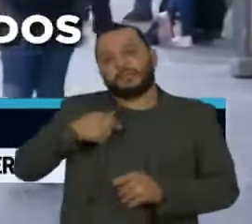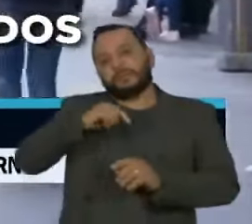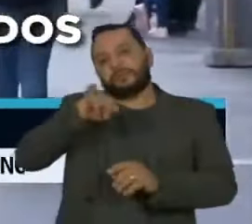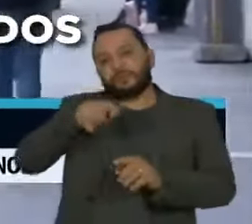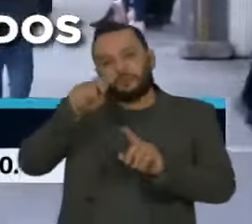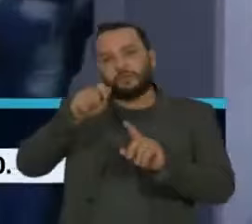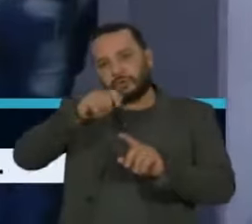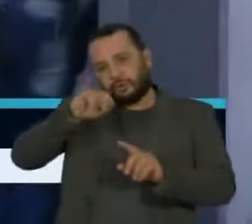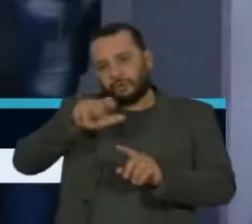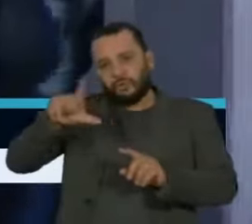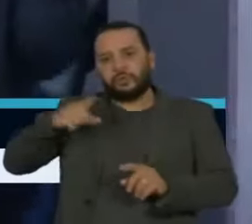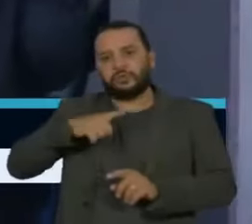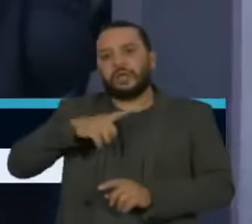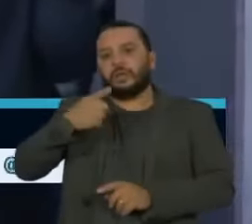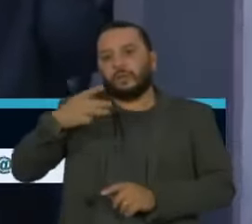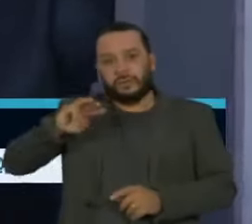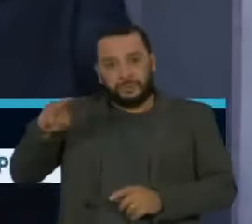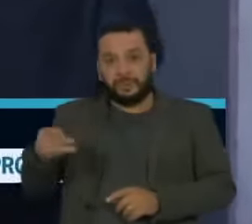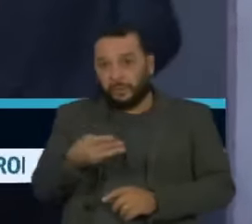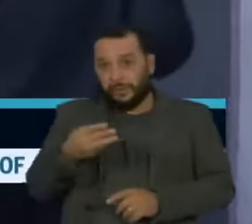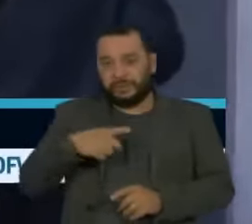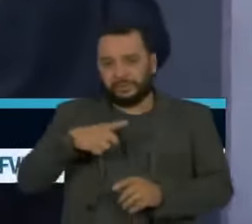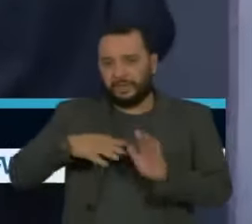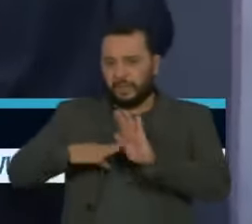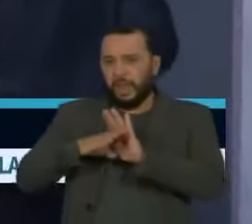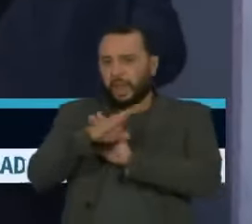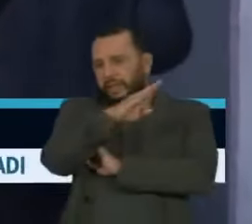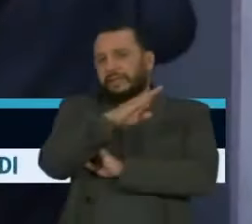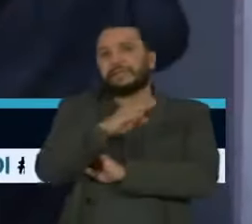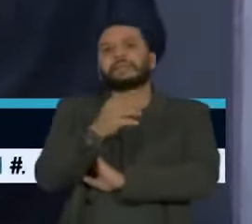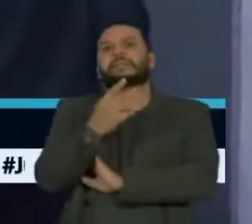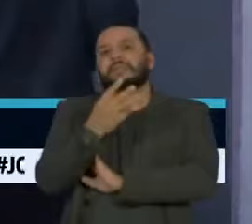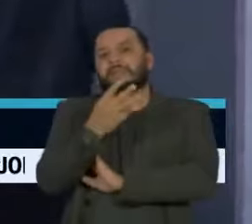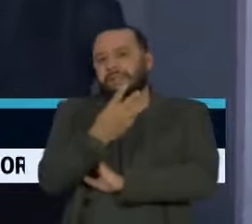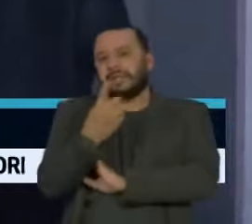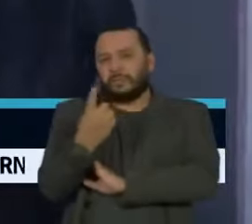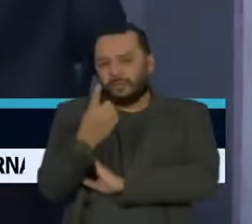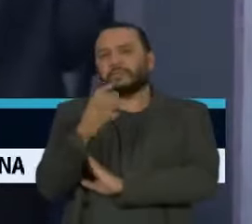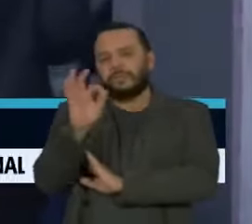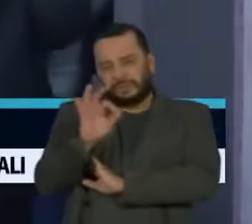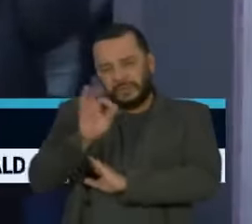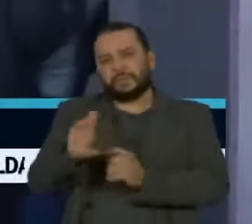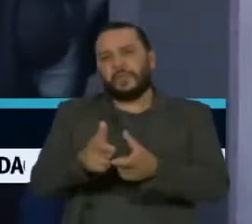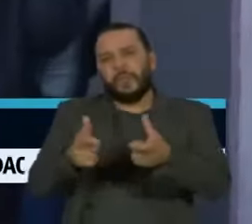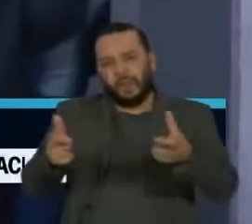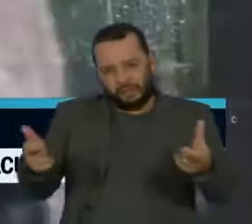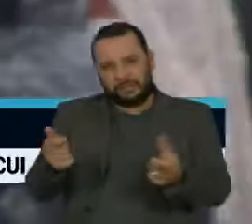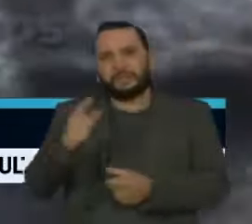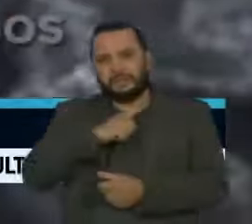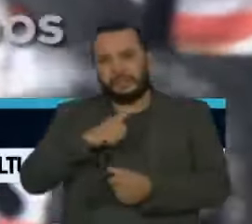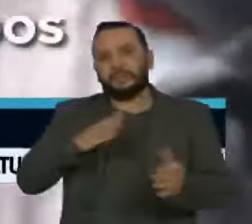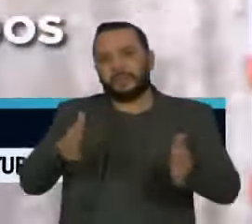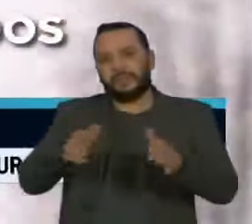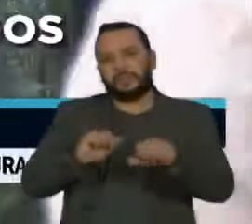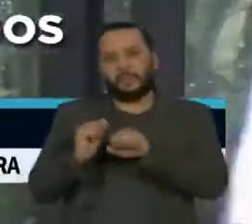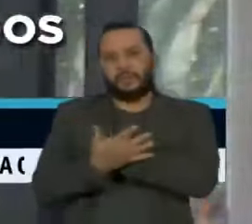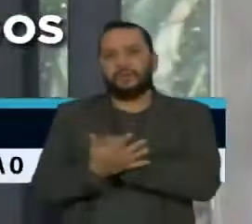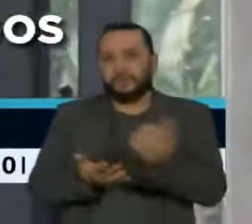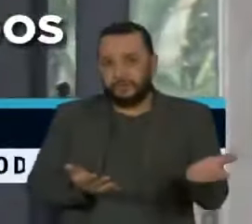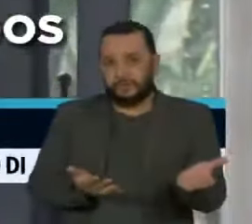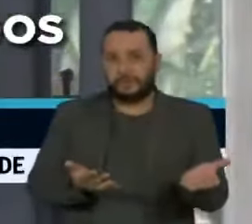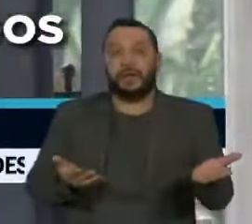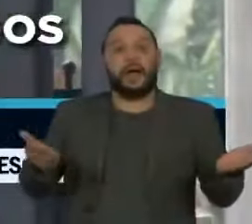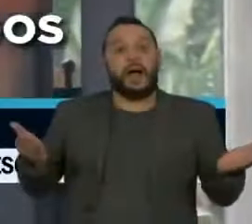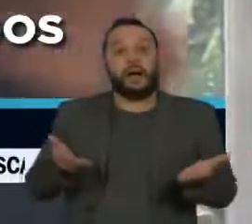12.902.000 desempregados, alta de 31% em 12 semanas durante a pandemia de Covid-19. O aumento